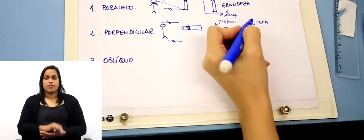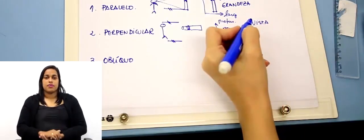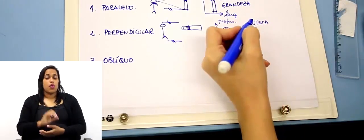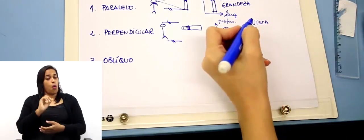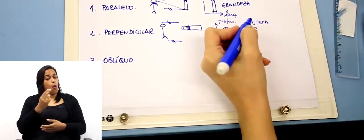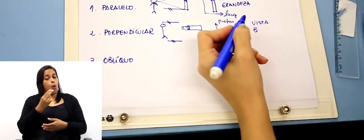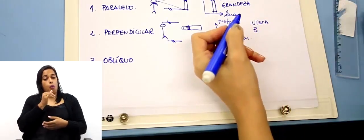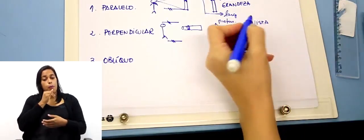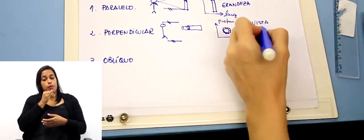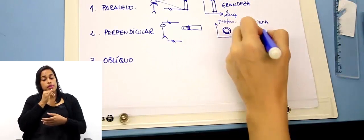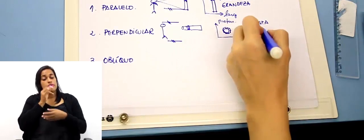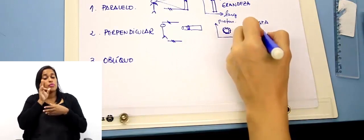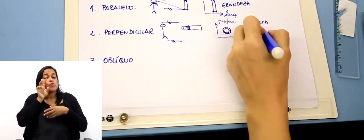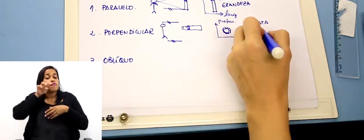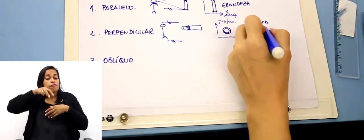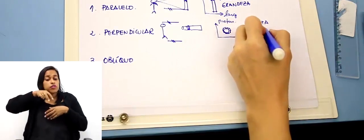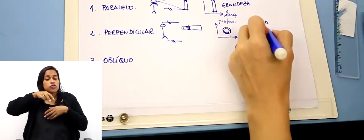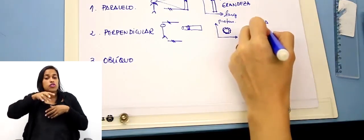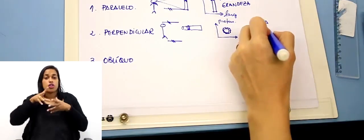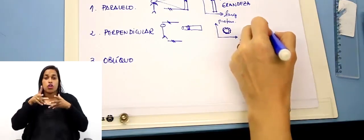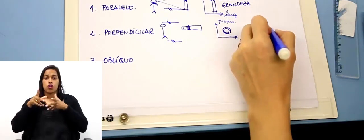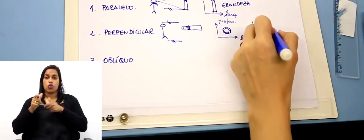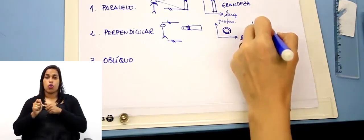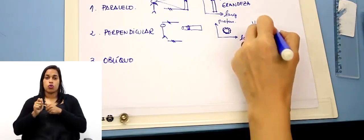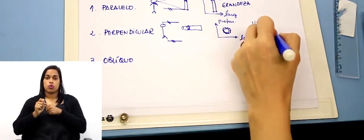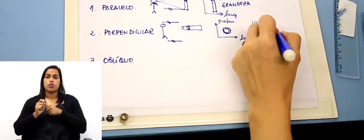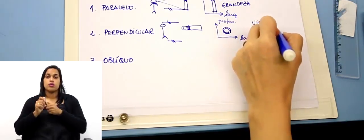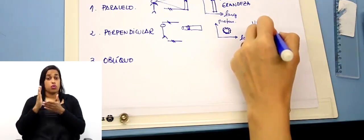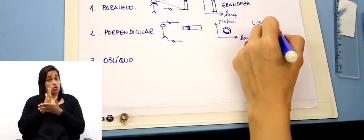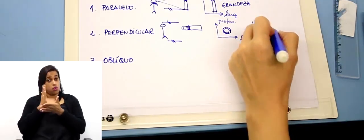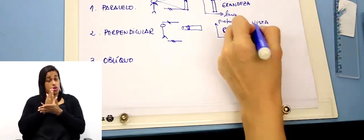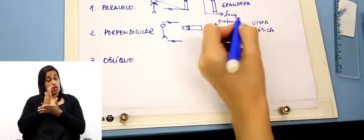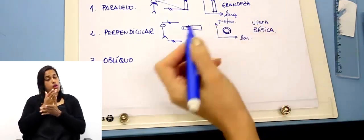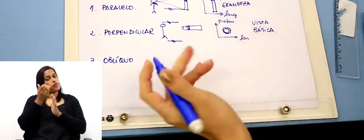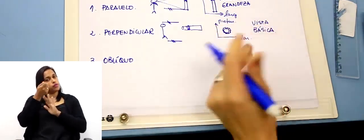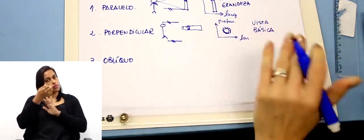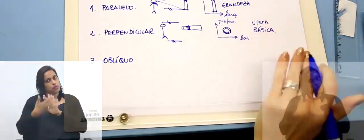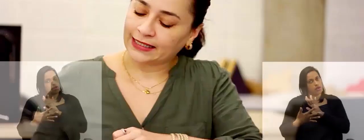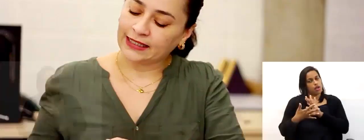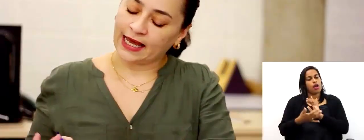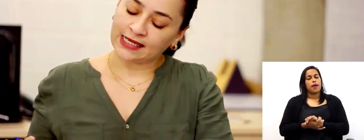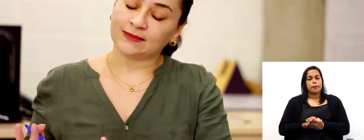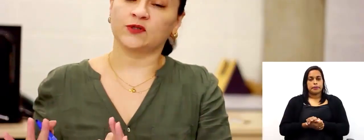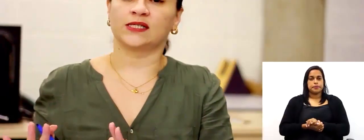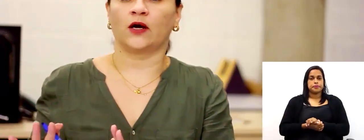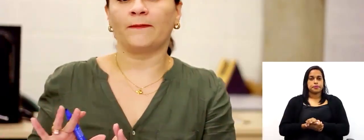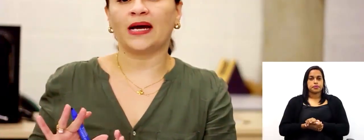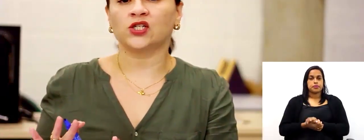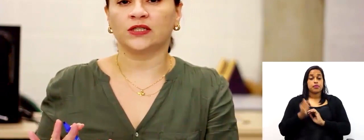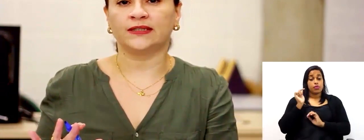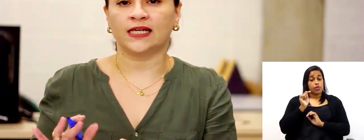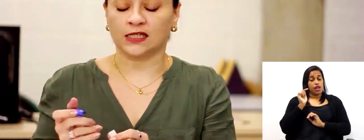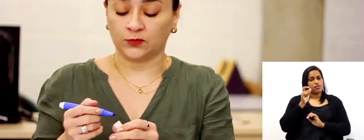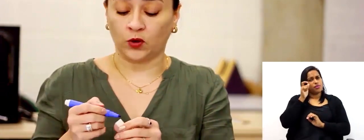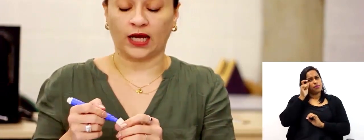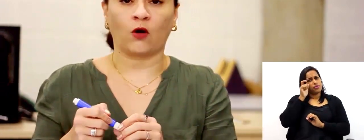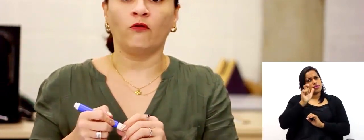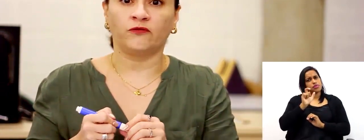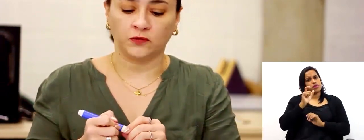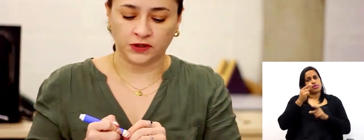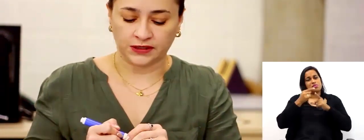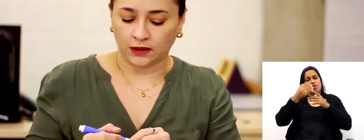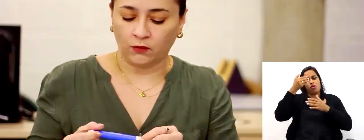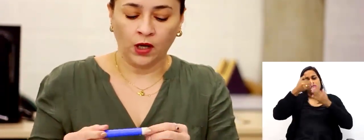Ou vista de topo. Vocês também podem encontrar isso nos livros. E aí, essa posição é bastante interessante, porque